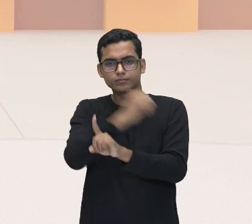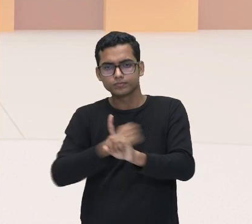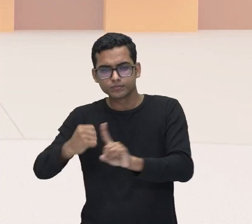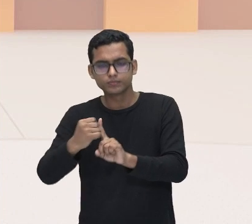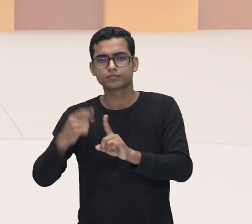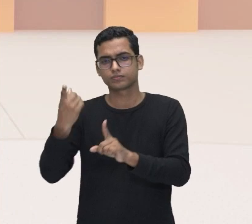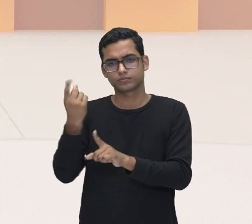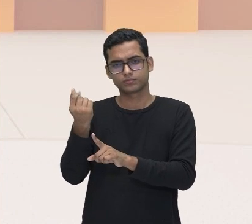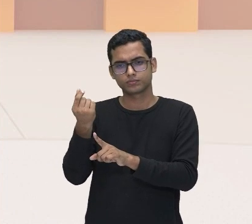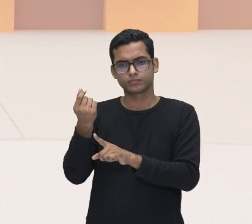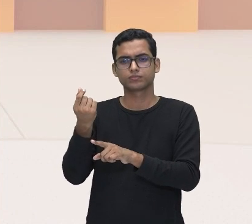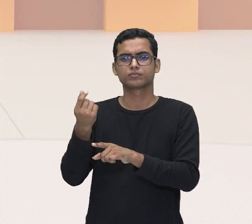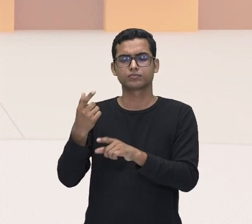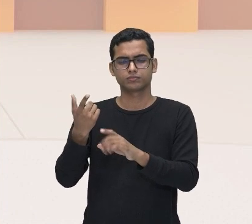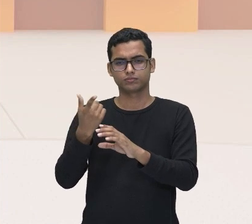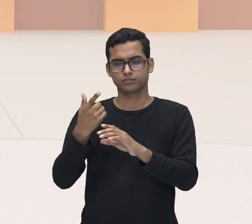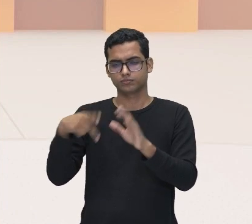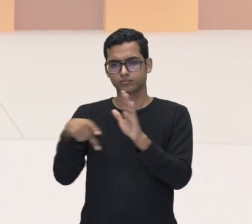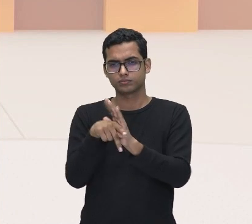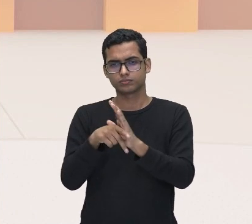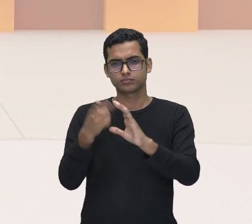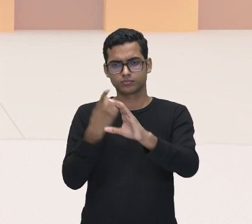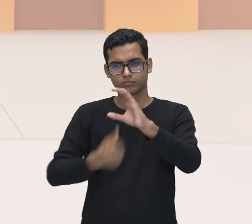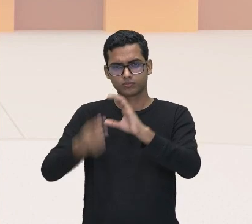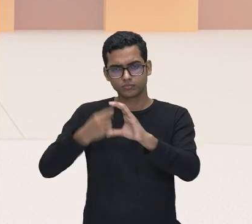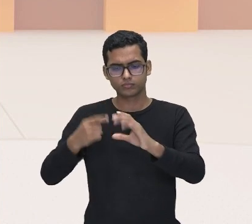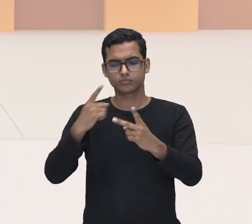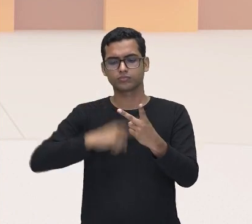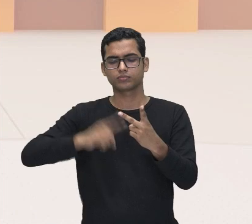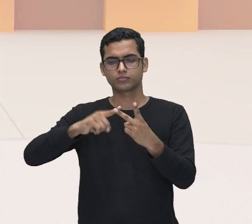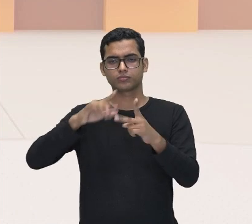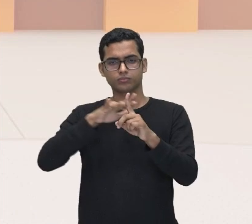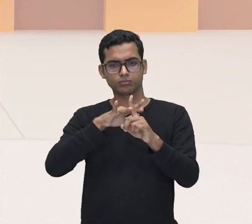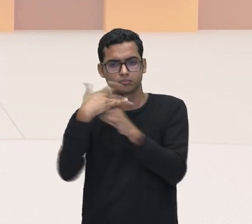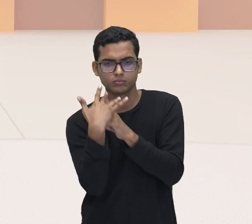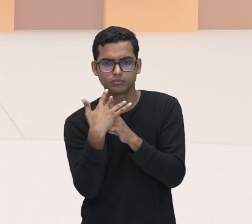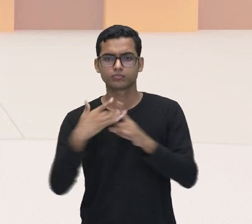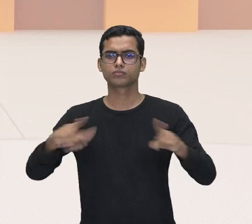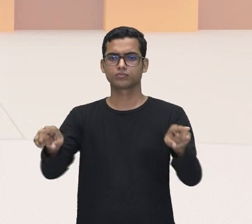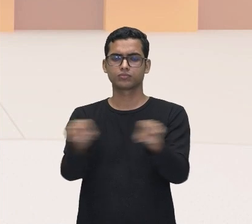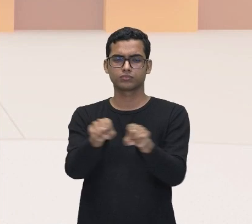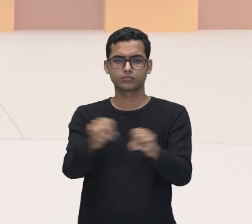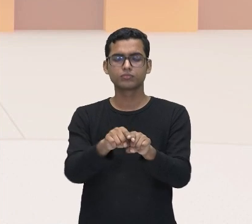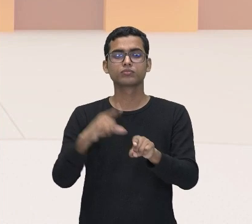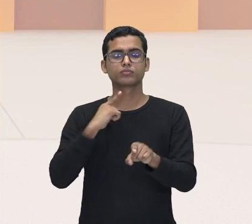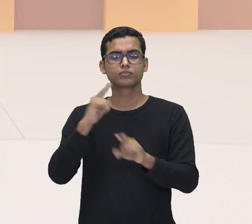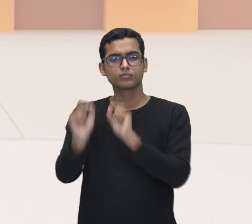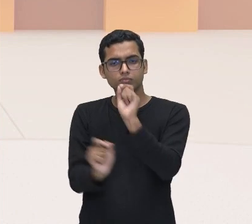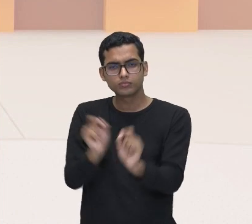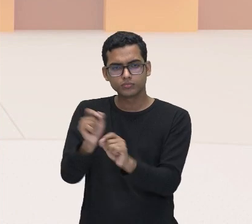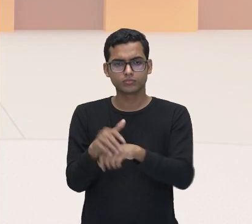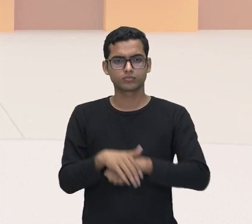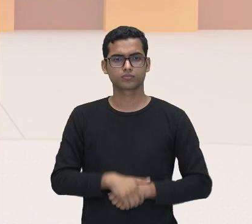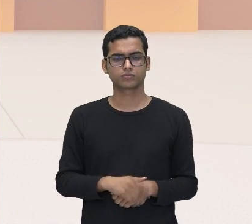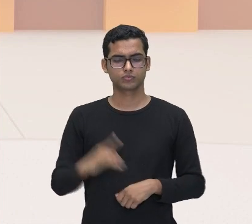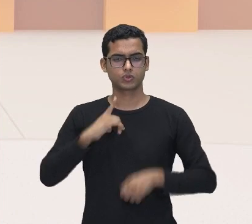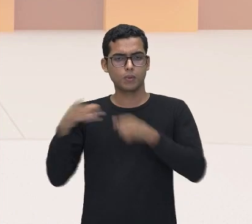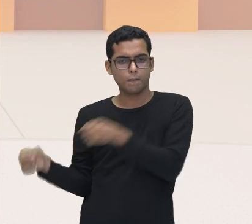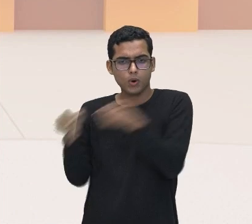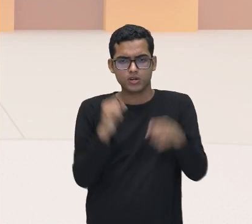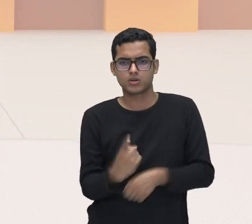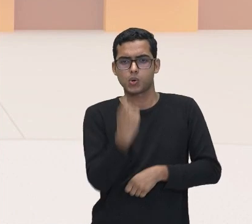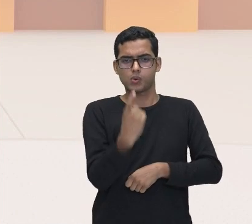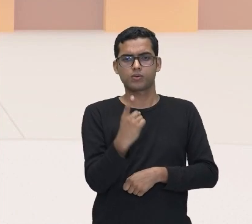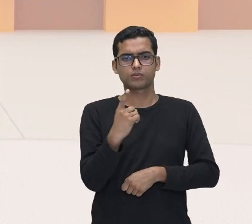sociedade capitalista, a sociedade socialista, né, onde se constitui, né, o poder